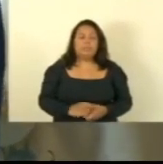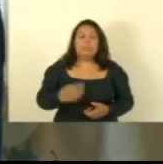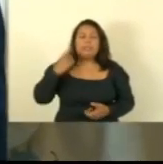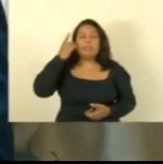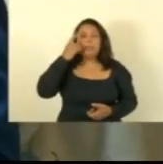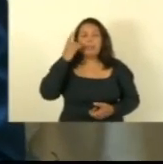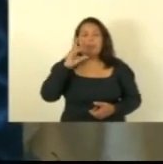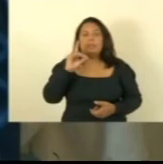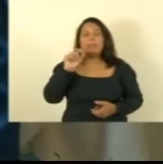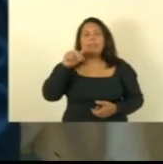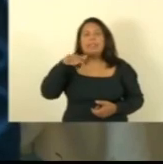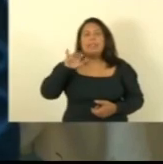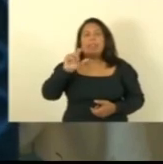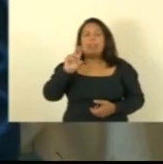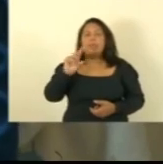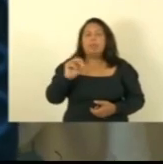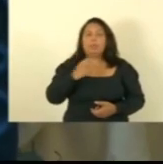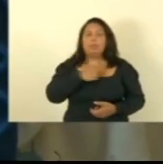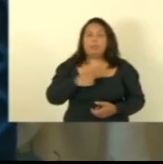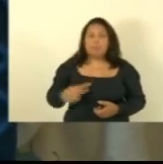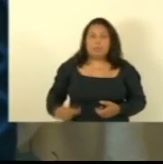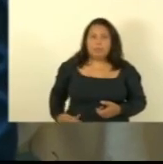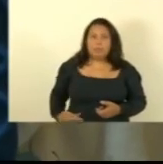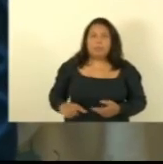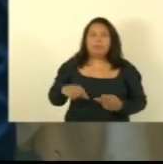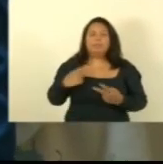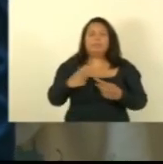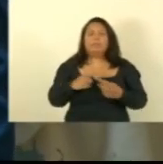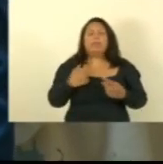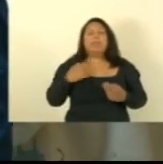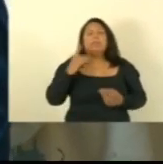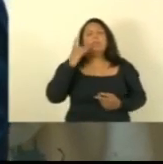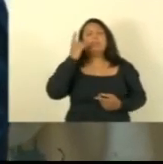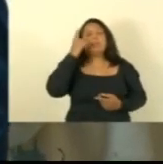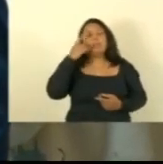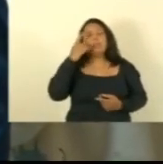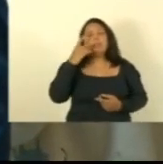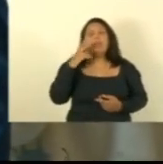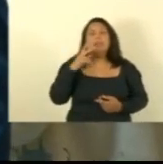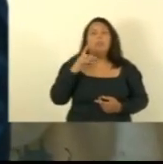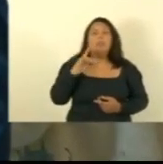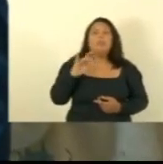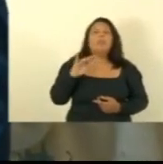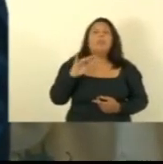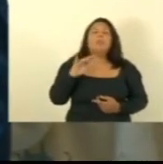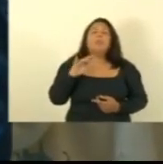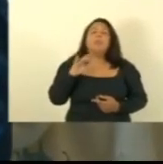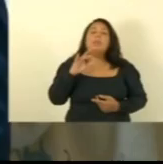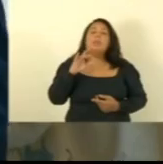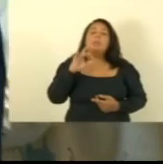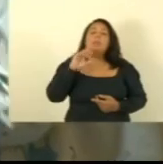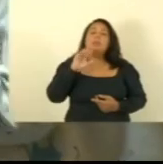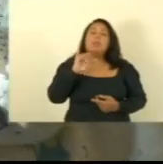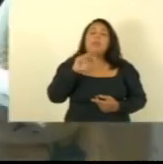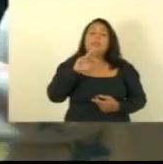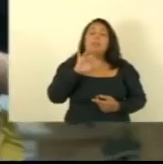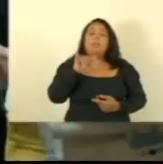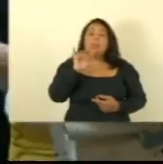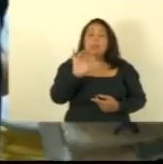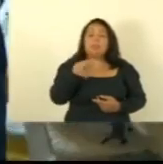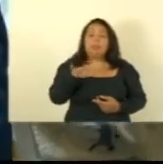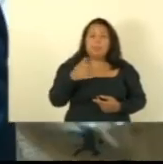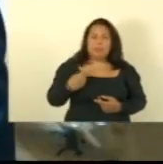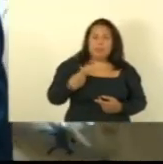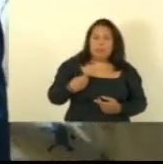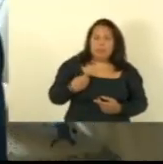Deputado Danilo Baense, presidente, com relator. Deputado Pablo Muribeca ausente, deputada Irine também. Deputada Irine, se